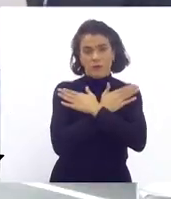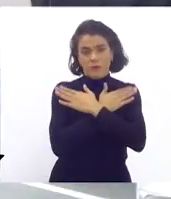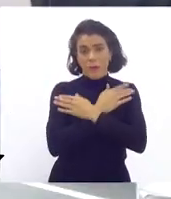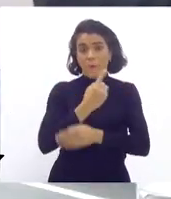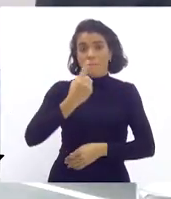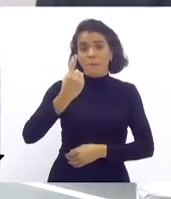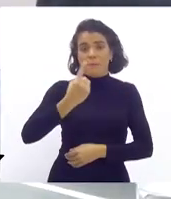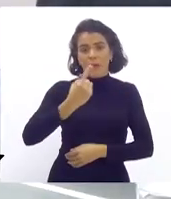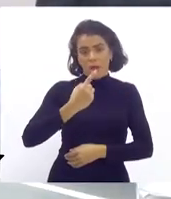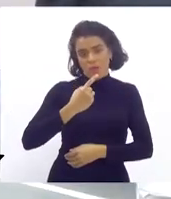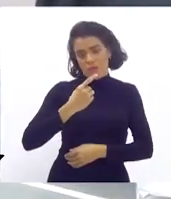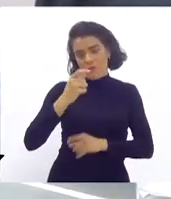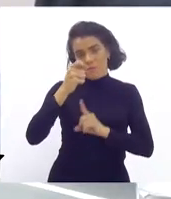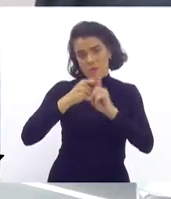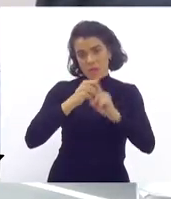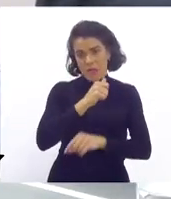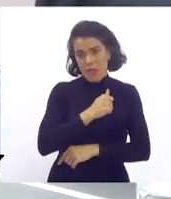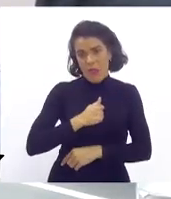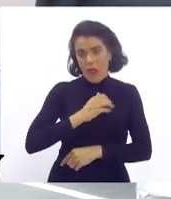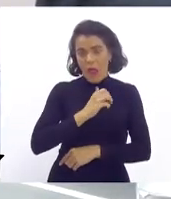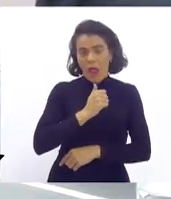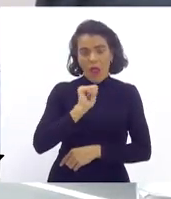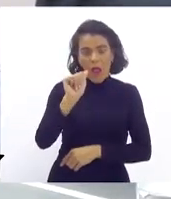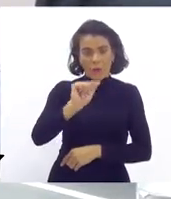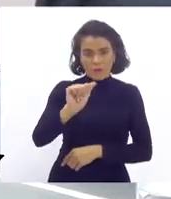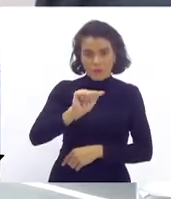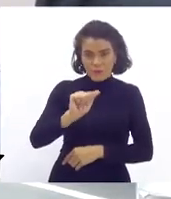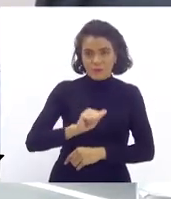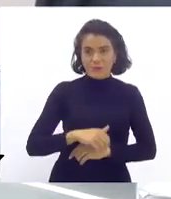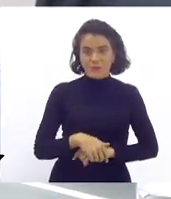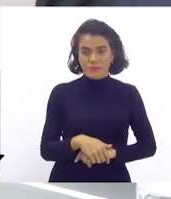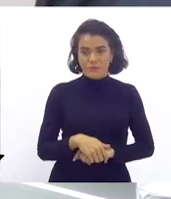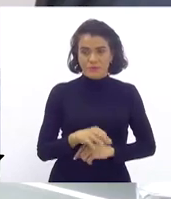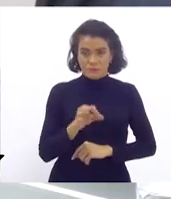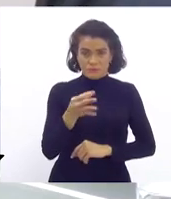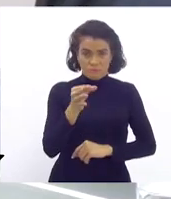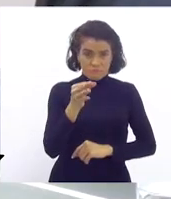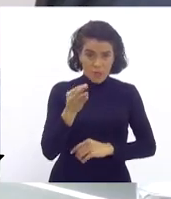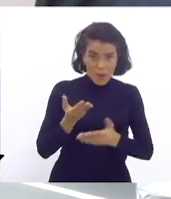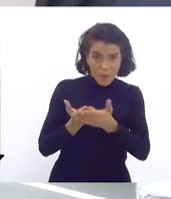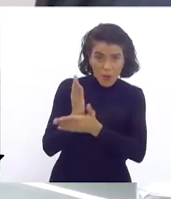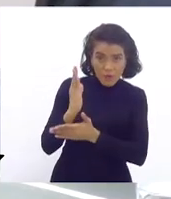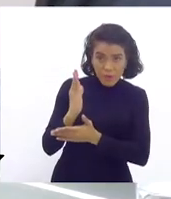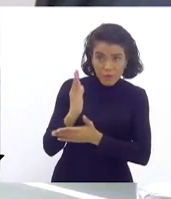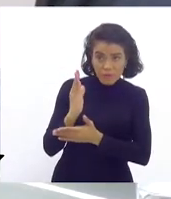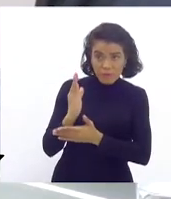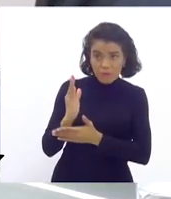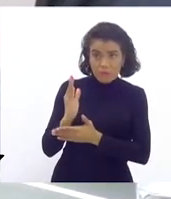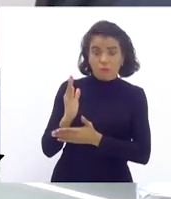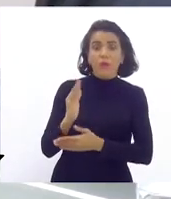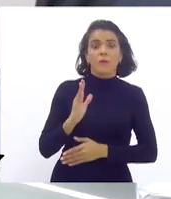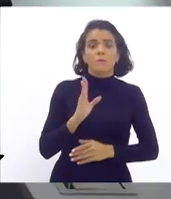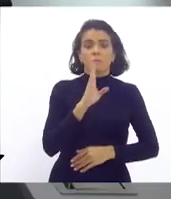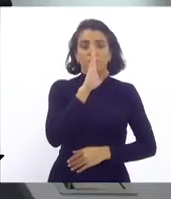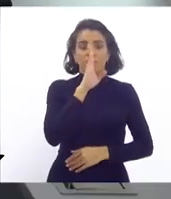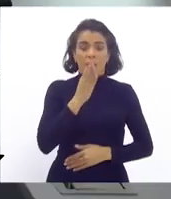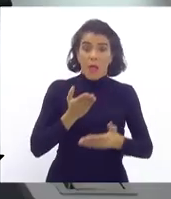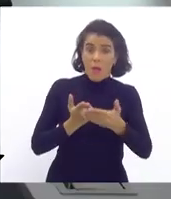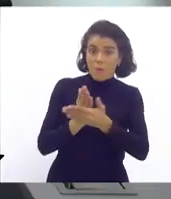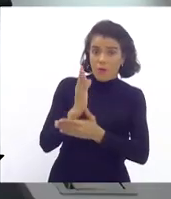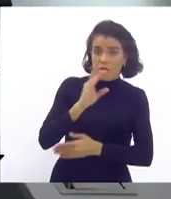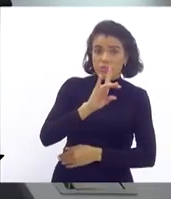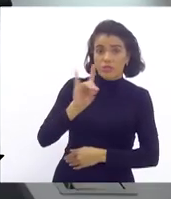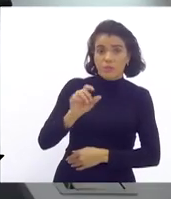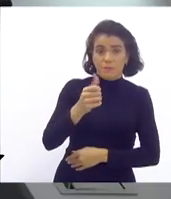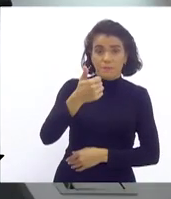no dia primeiro de agosto terça-feira acho que já pode aproveitar a retomada e já fazendo dia primeiro de agosto todas a prova então Aqueles que aprovam permaneçam Como estão aprovada